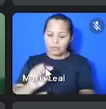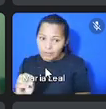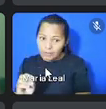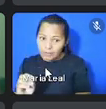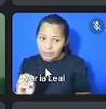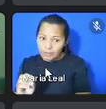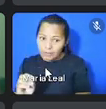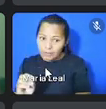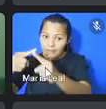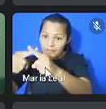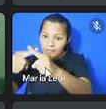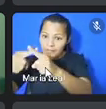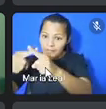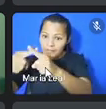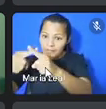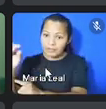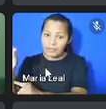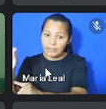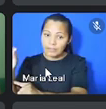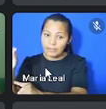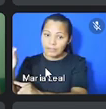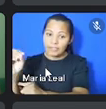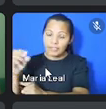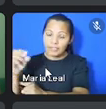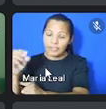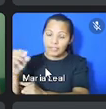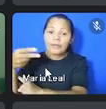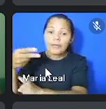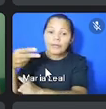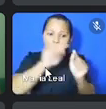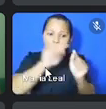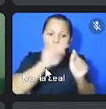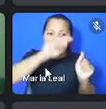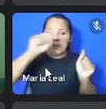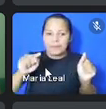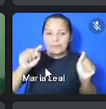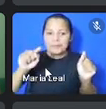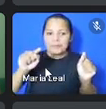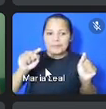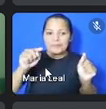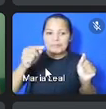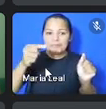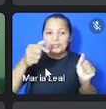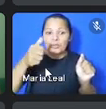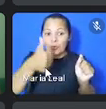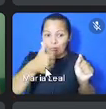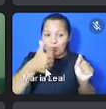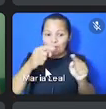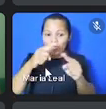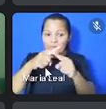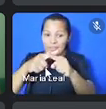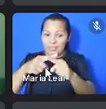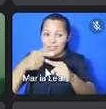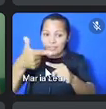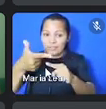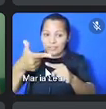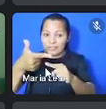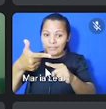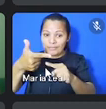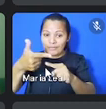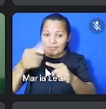vezes 200 é igual, faz o chuveirinho, 1 vezes 200 é 200,